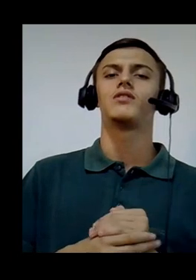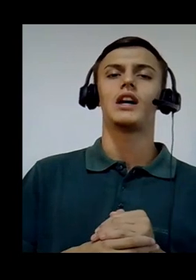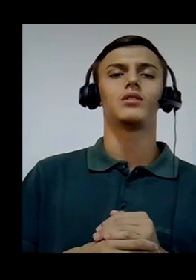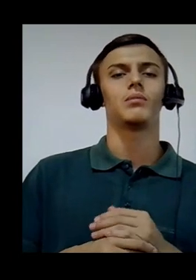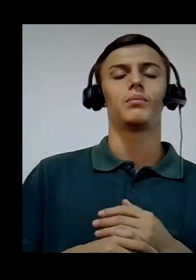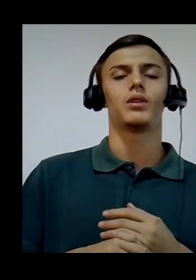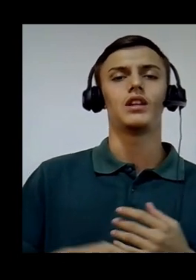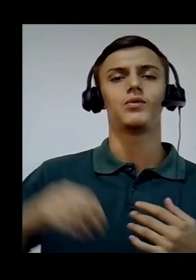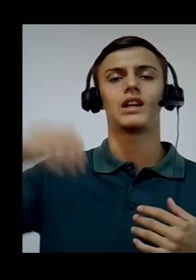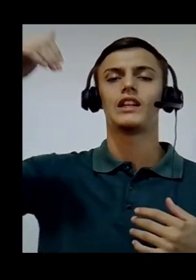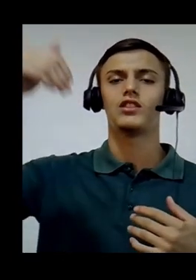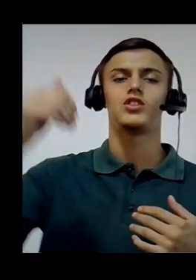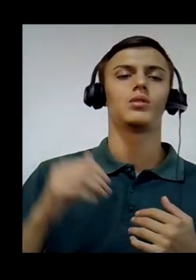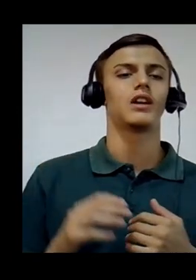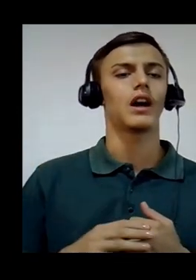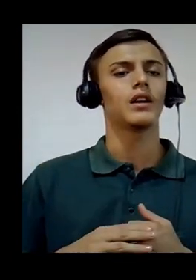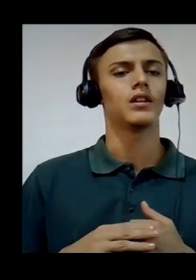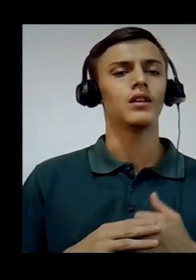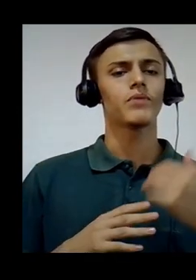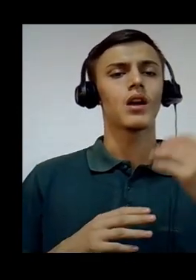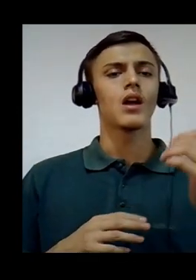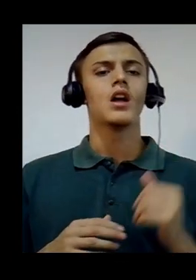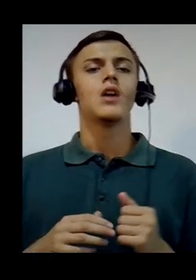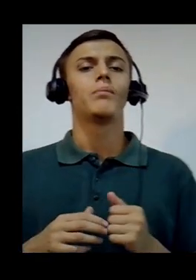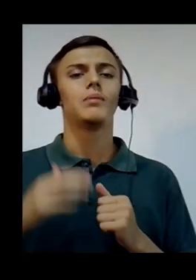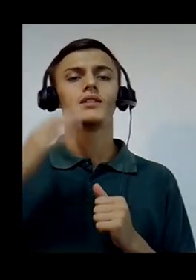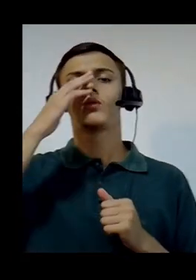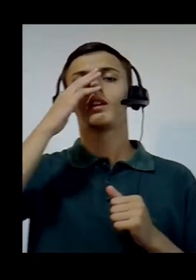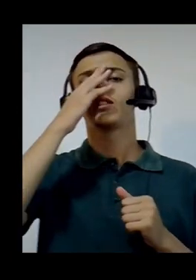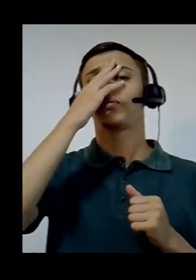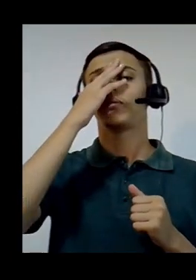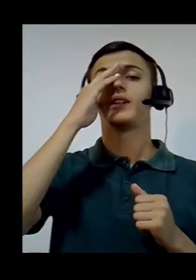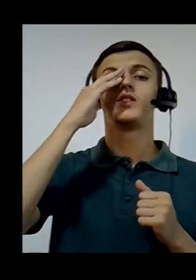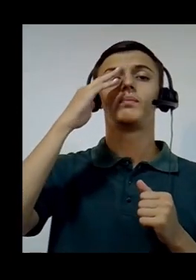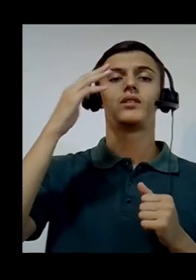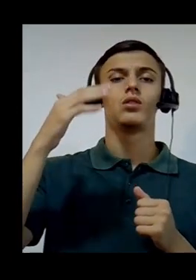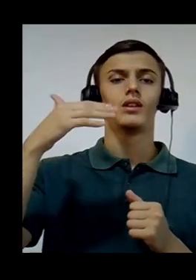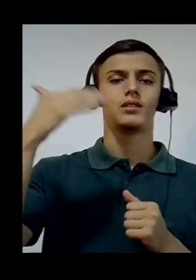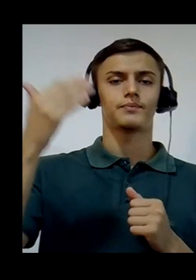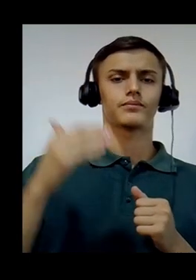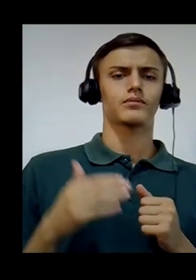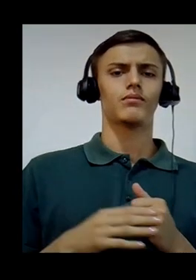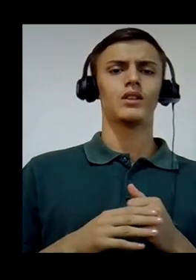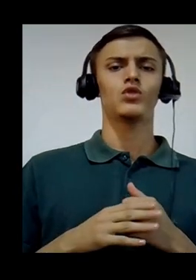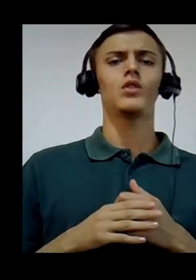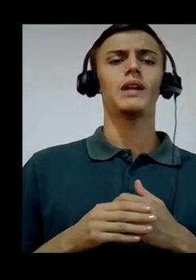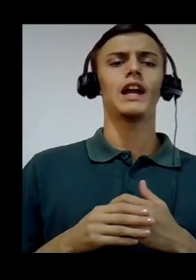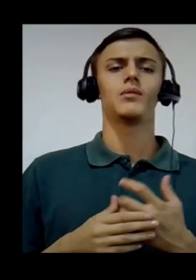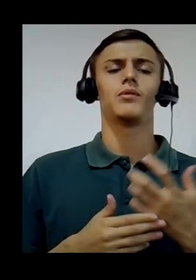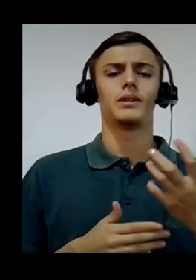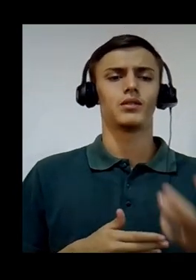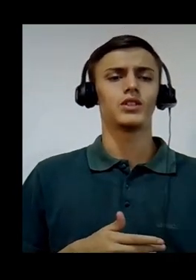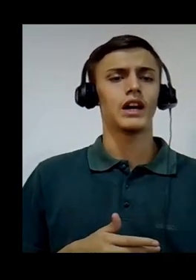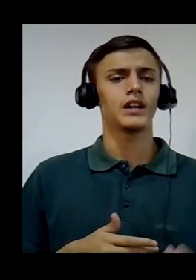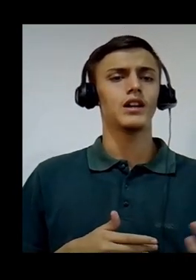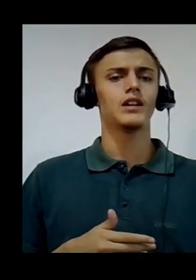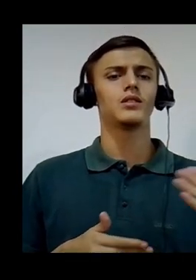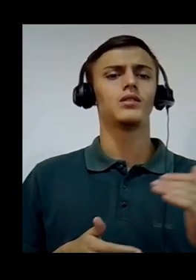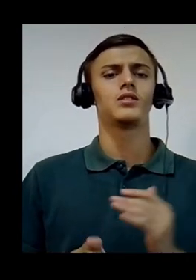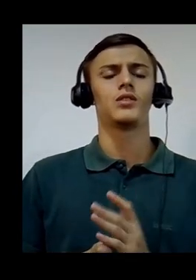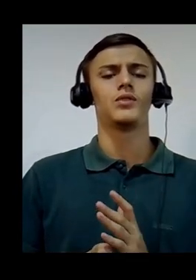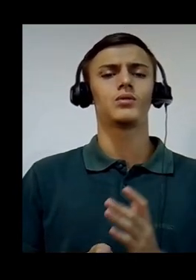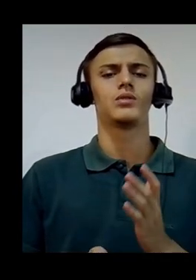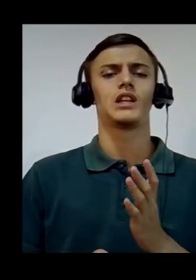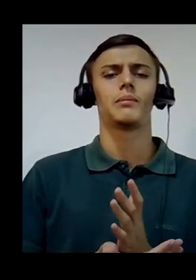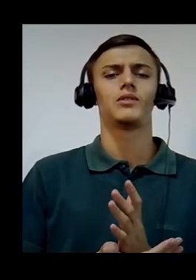ficar nenhum desavisado também por ali, ficar na linha de tiro da carga, né? Proibida a circulação e permanência de pessoas sobre a área da movimentação de carga.